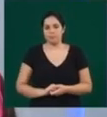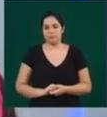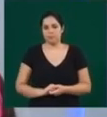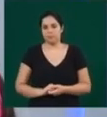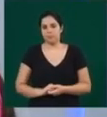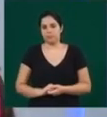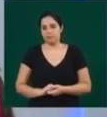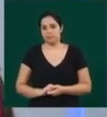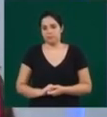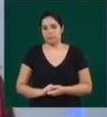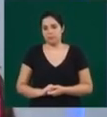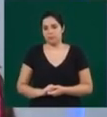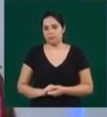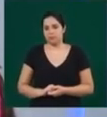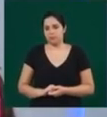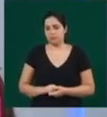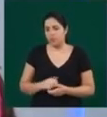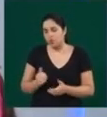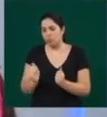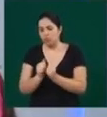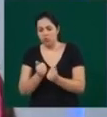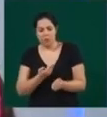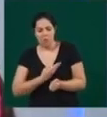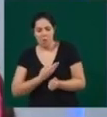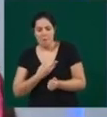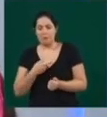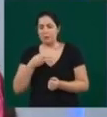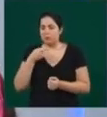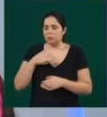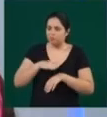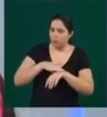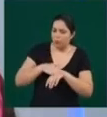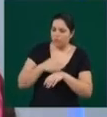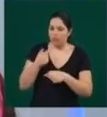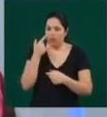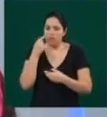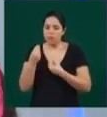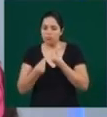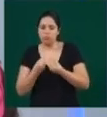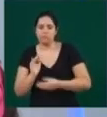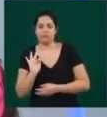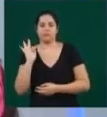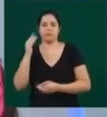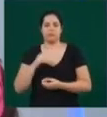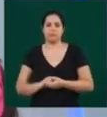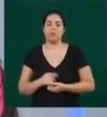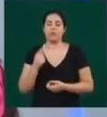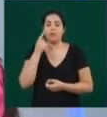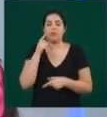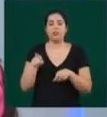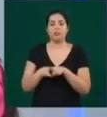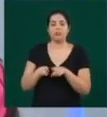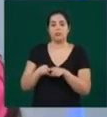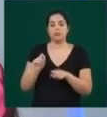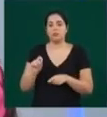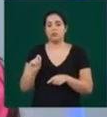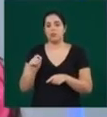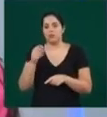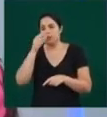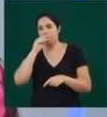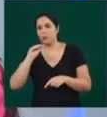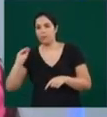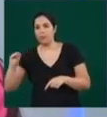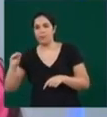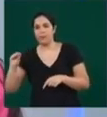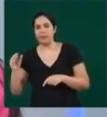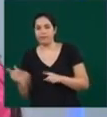e de certa forma entre os colegas também, buscar soluções. Porque a gente veio também, em contrapartida, o assédio moral